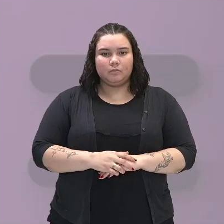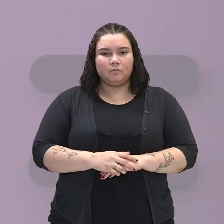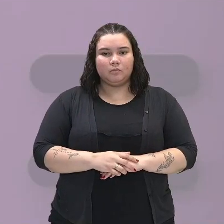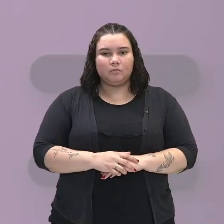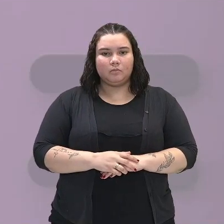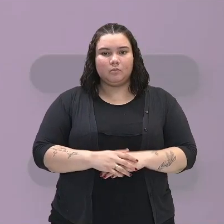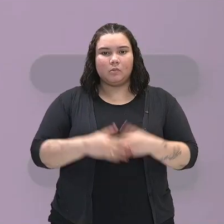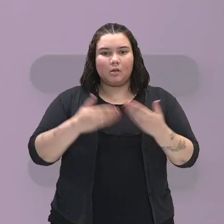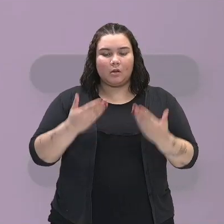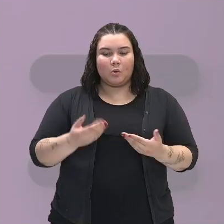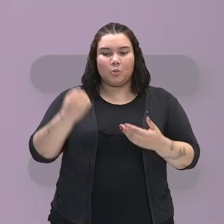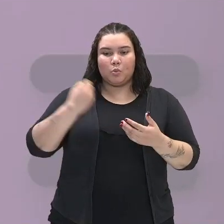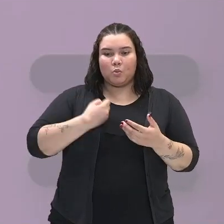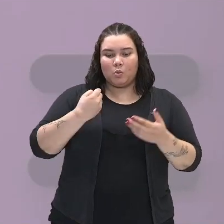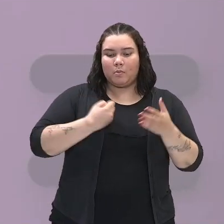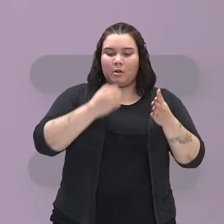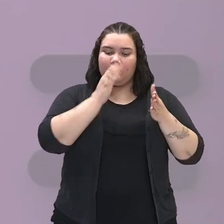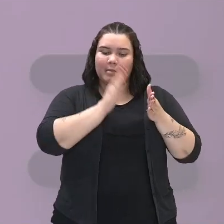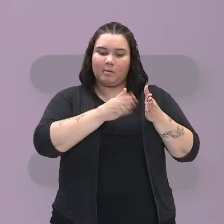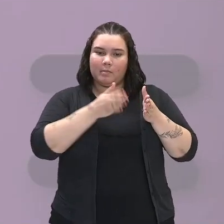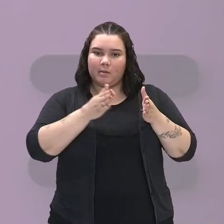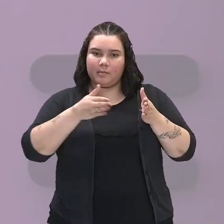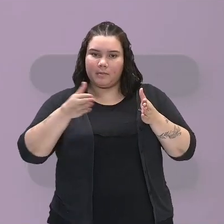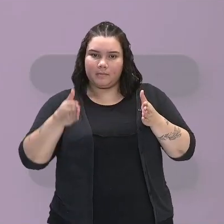essa sequência numérica,